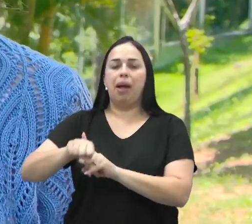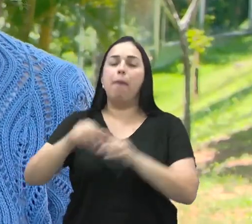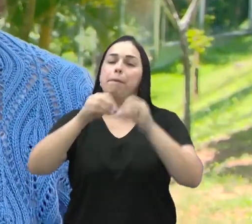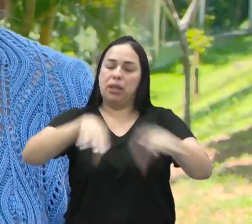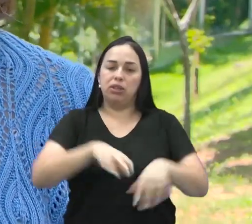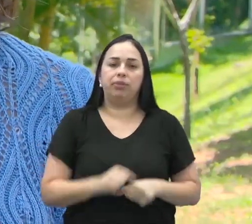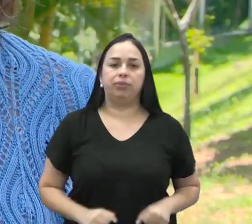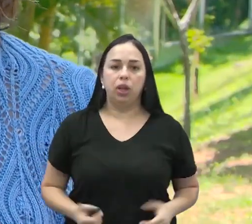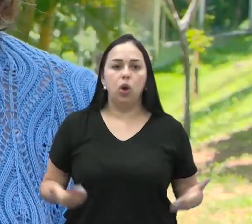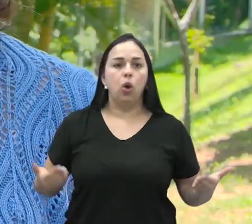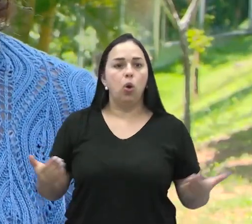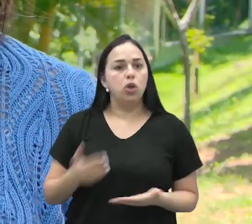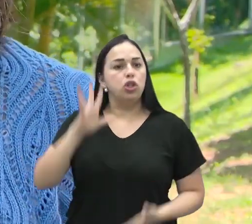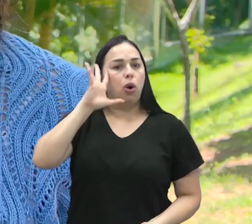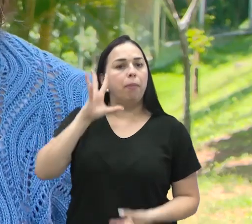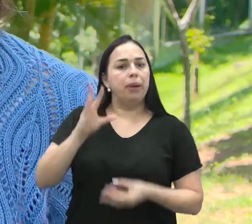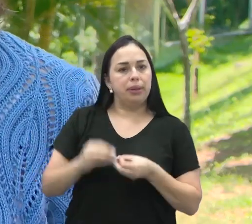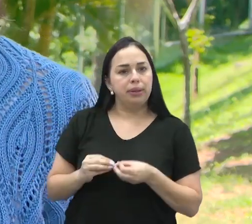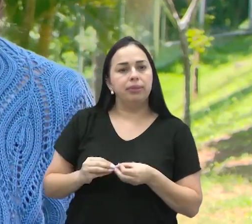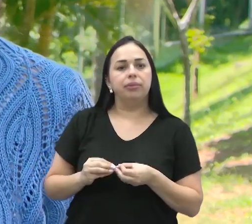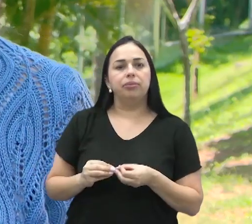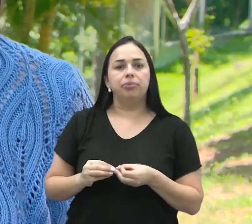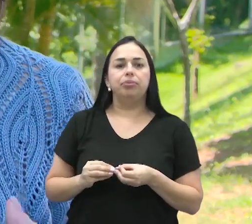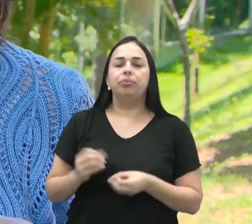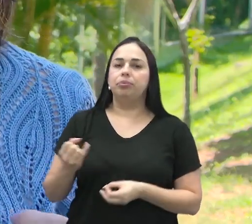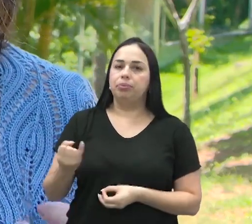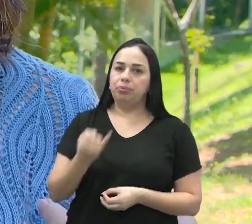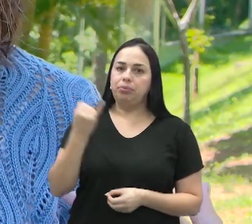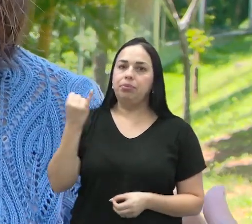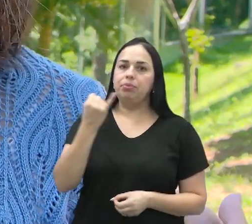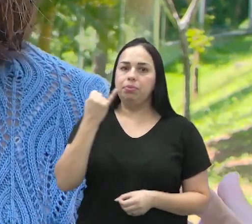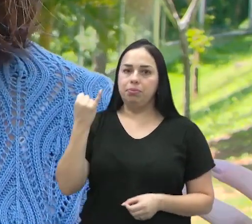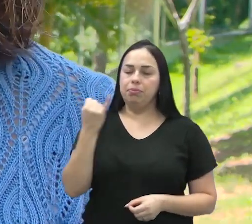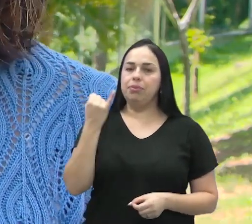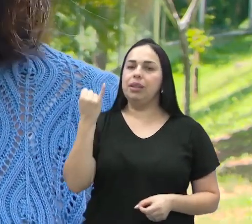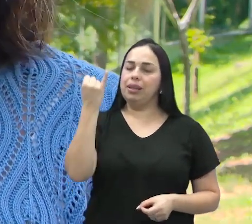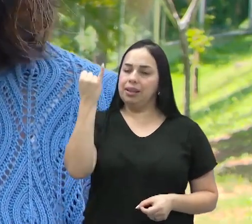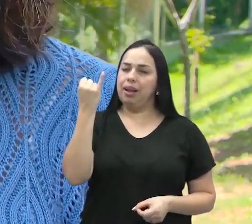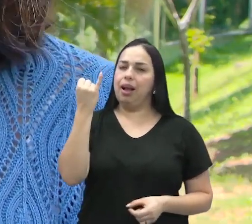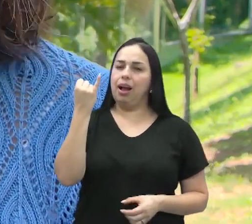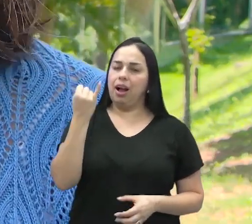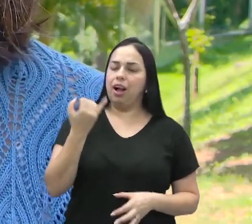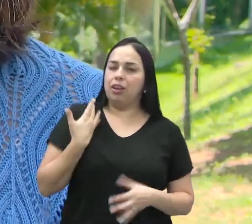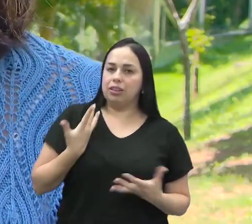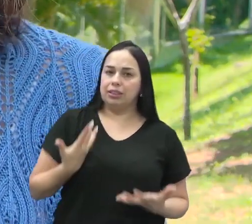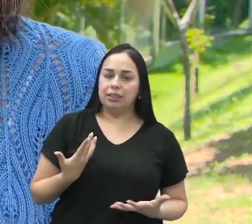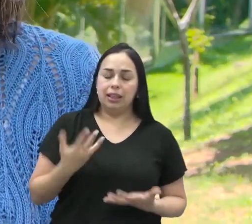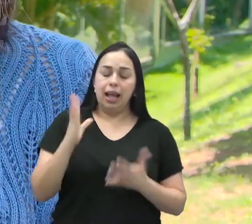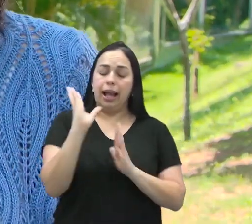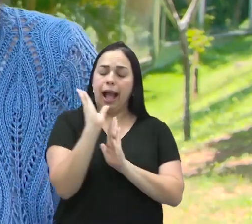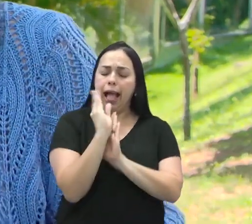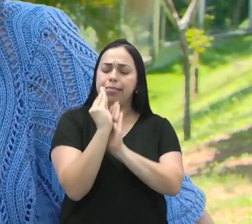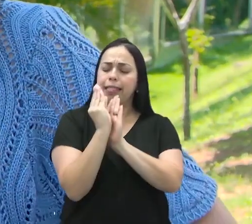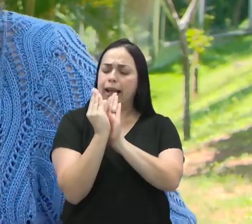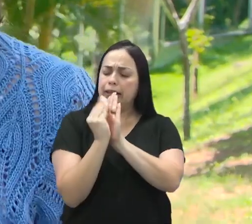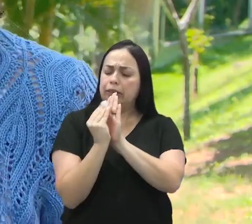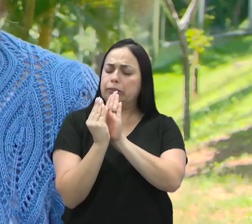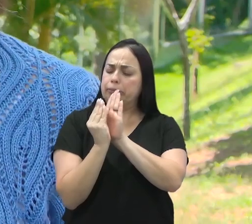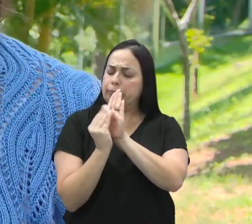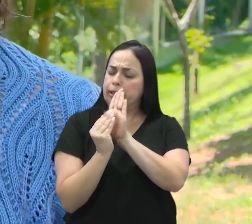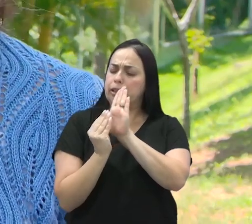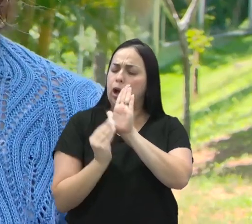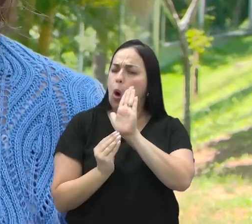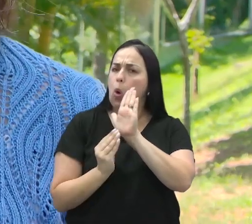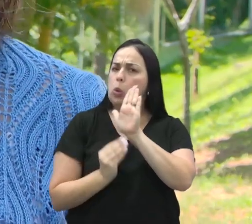formação, né, a gente hoje entende que é importante ter uma formação integral. Então, cada